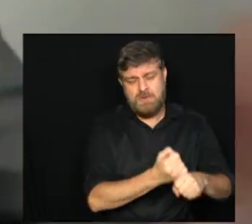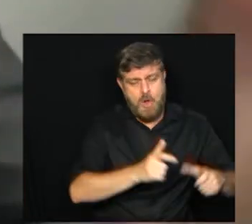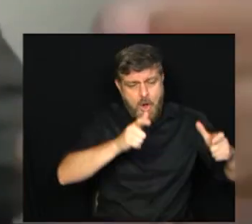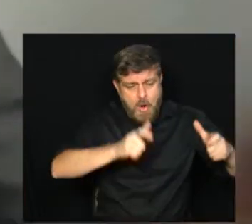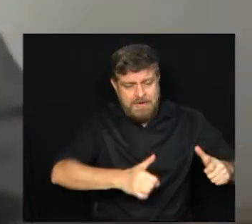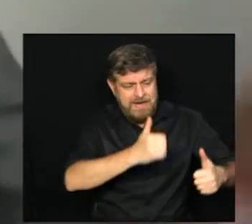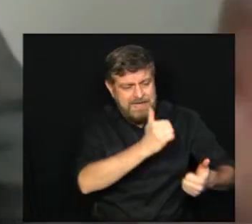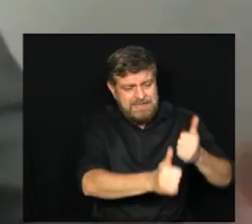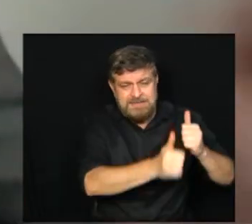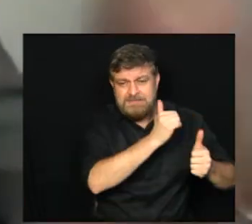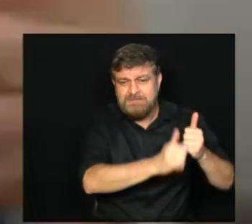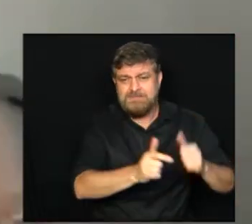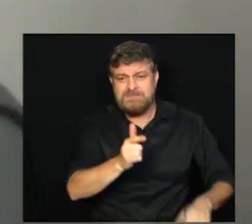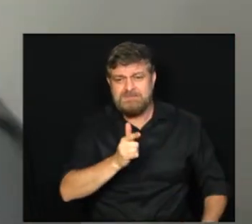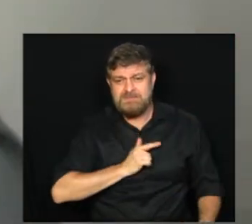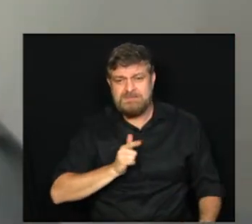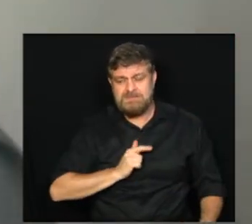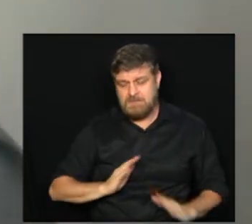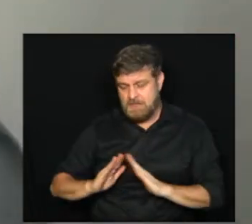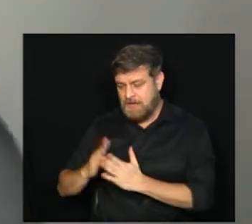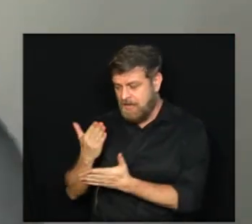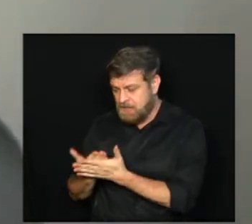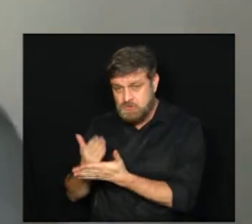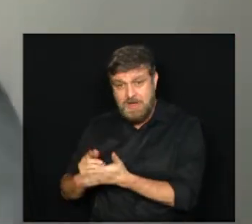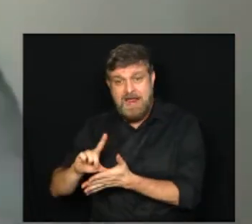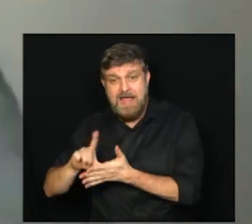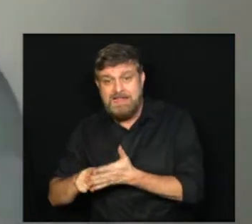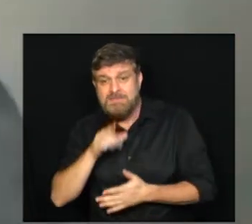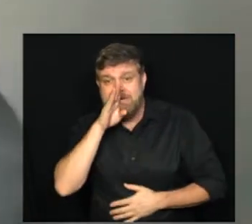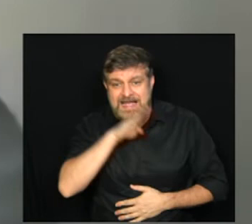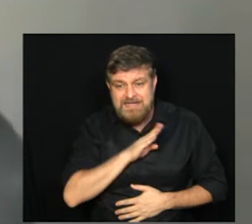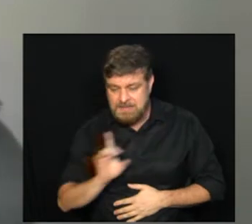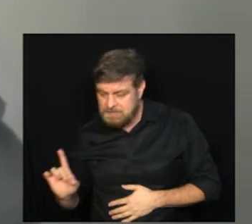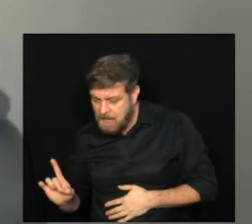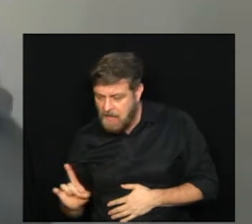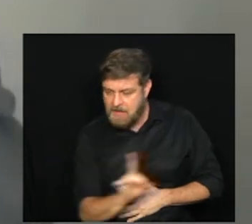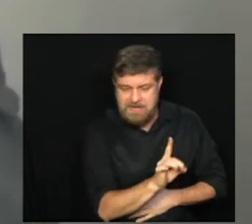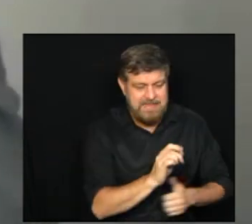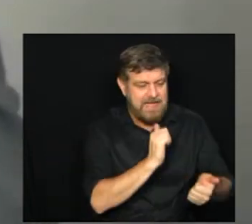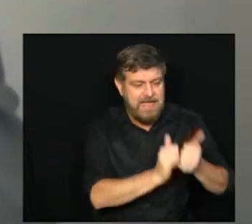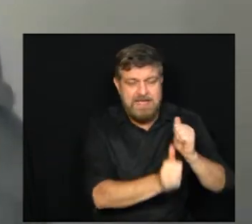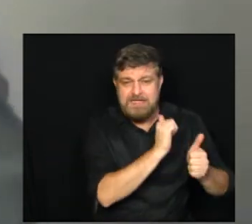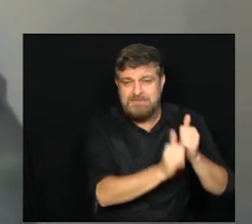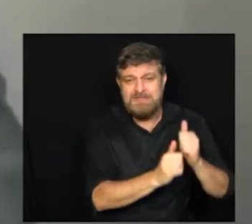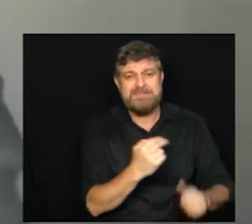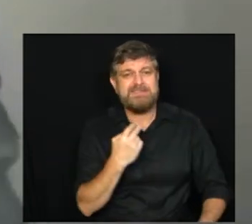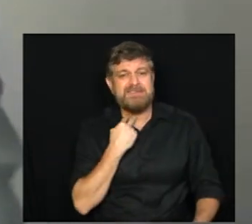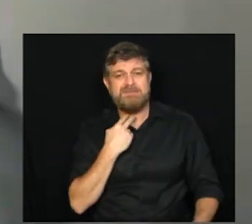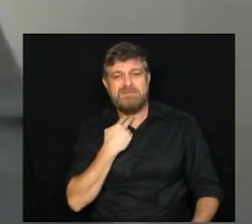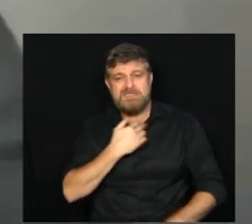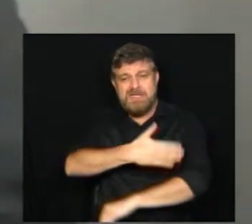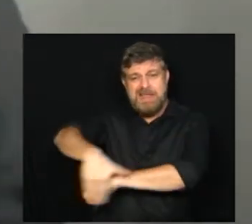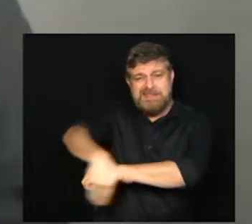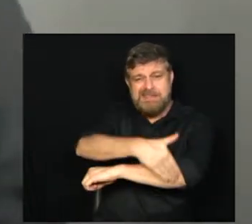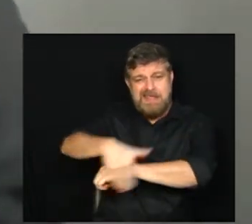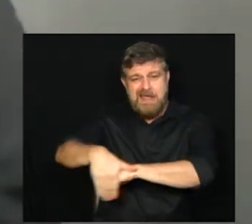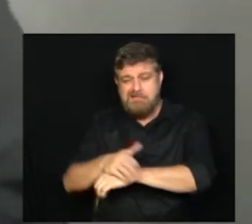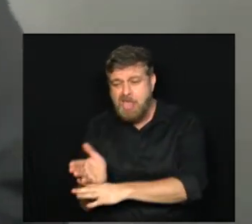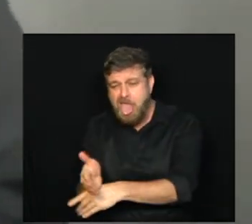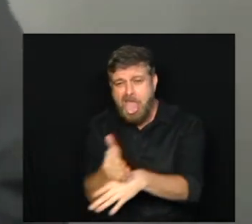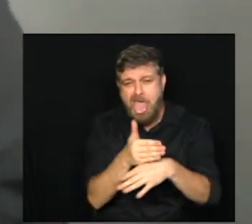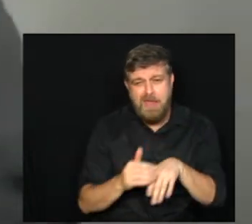com atividades no contraturno escolar para essa criança estar ali desenvolvendo um esporte ao invés de estar sendo cooptada pelo